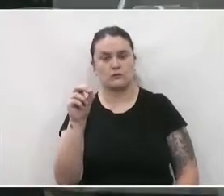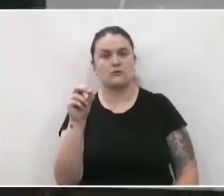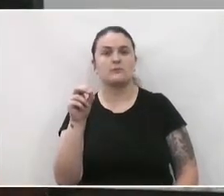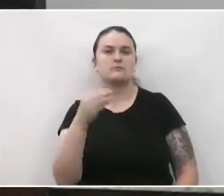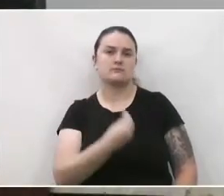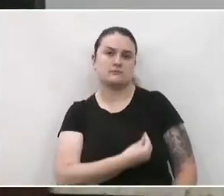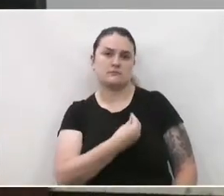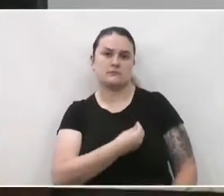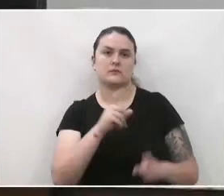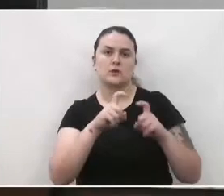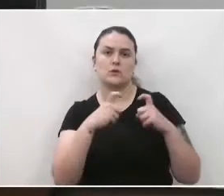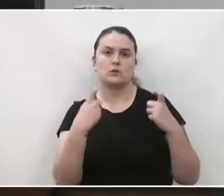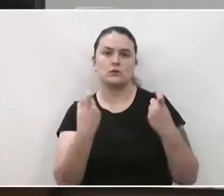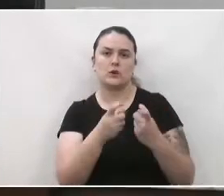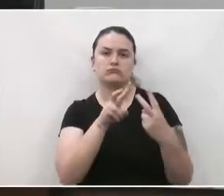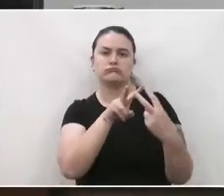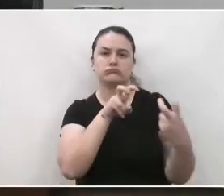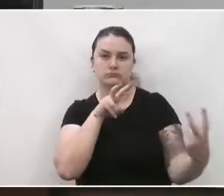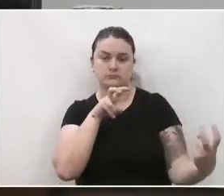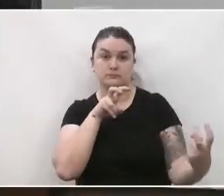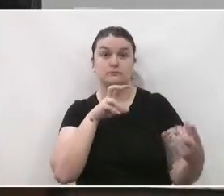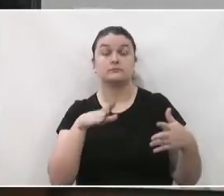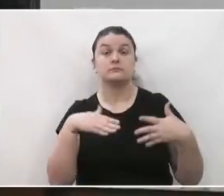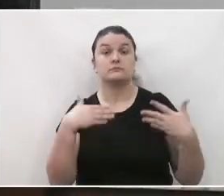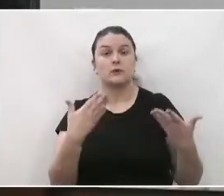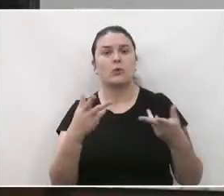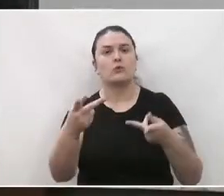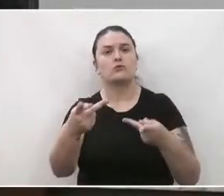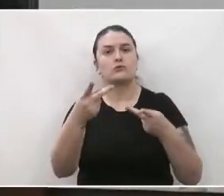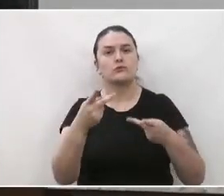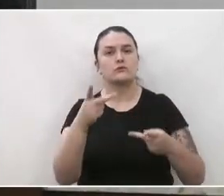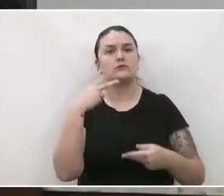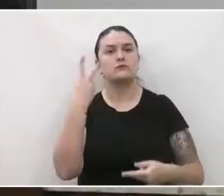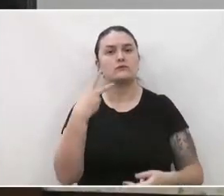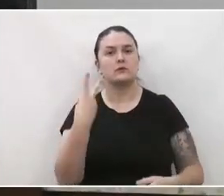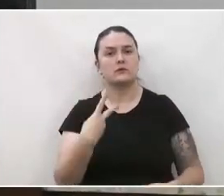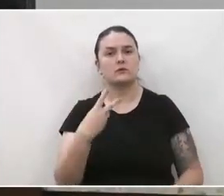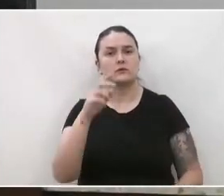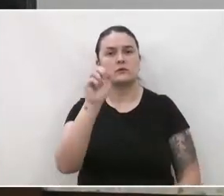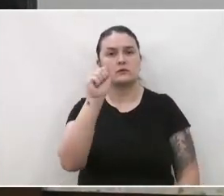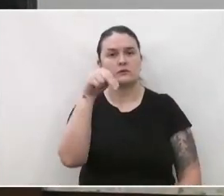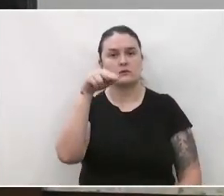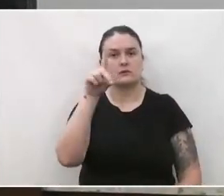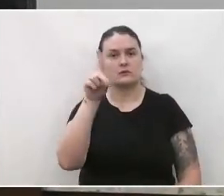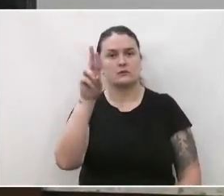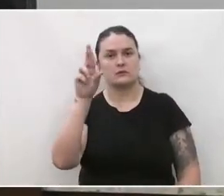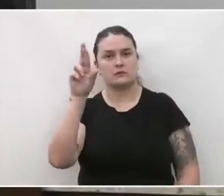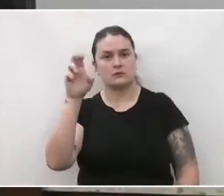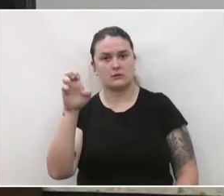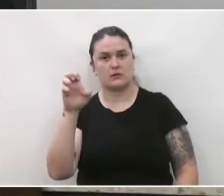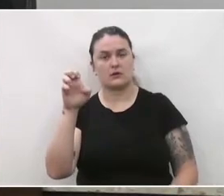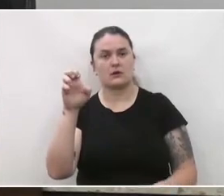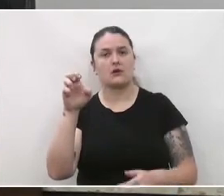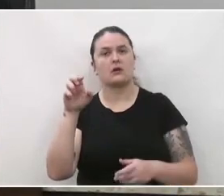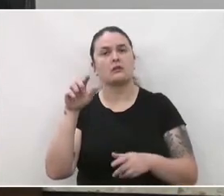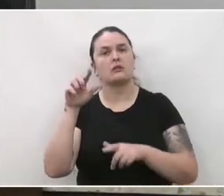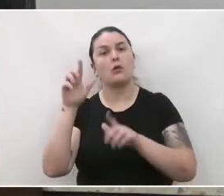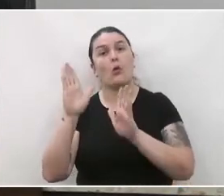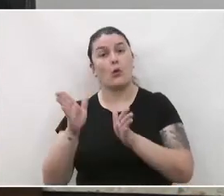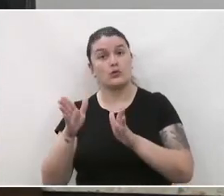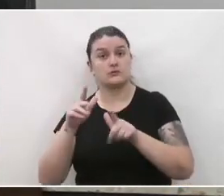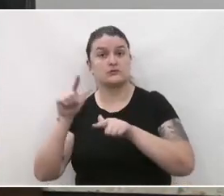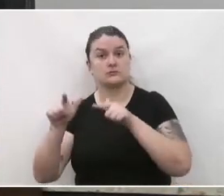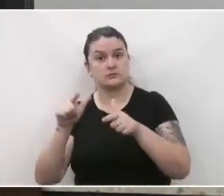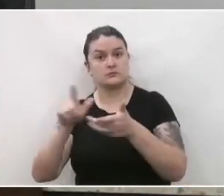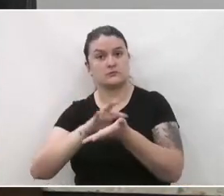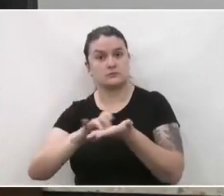maneira remota. Dessa forma, convido o vereador André Cristiano Hennick para secretariar a presente